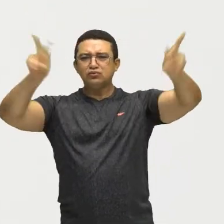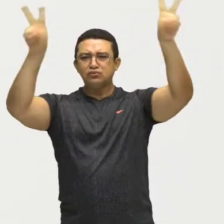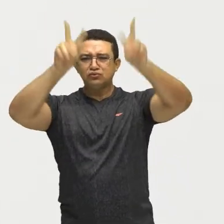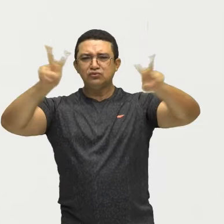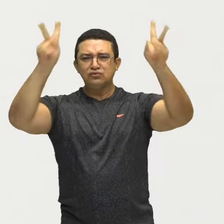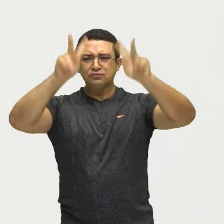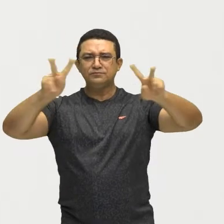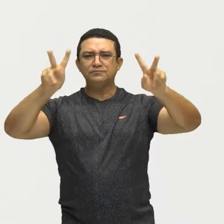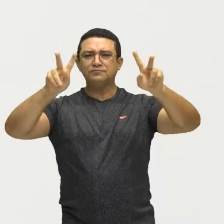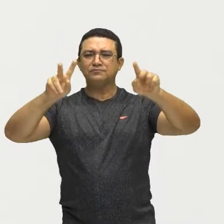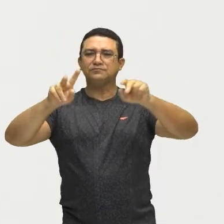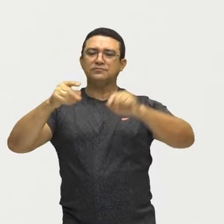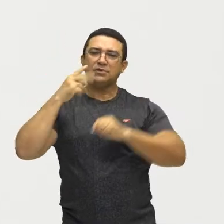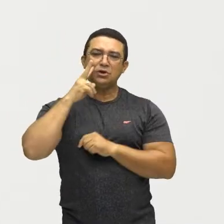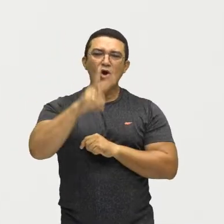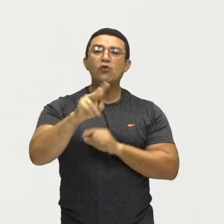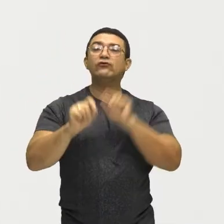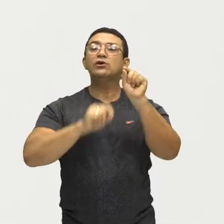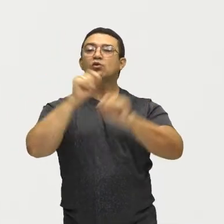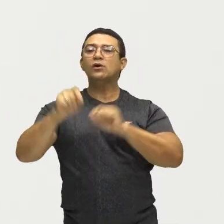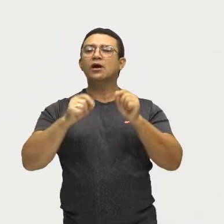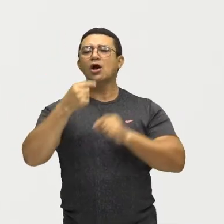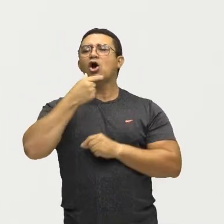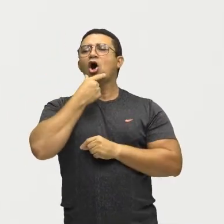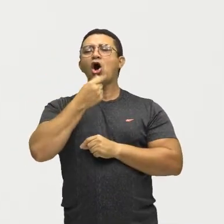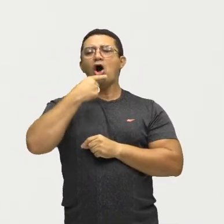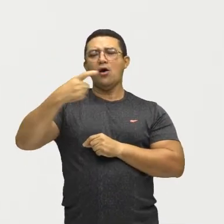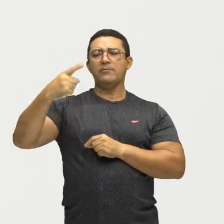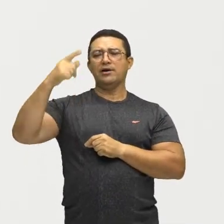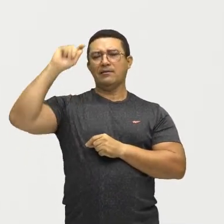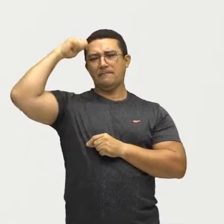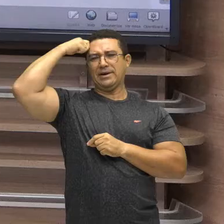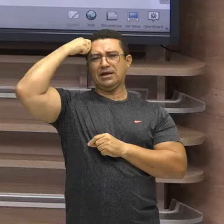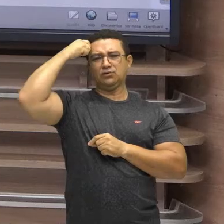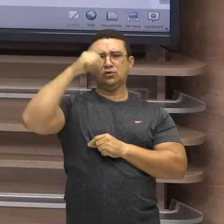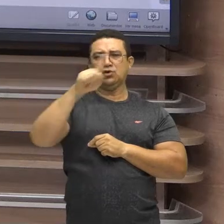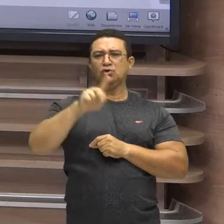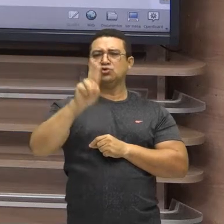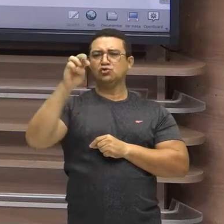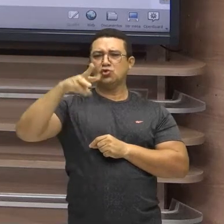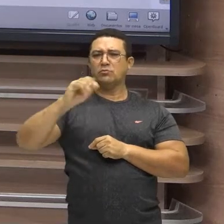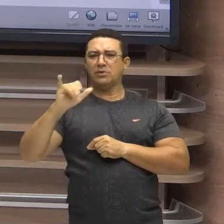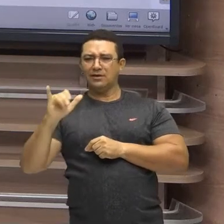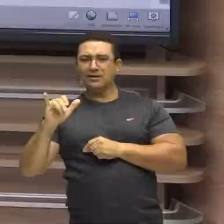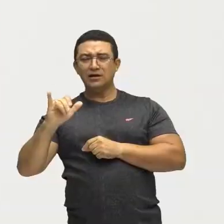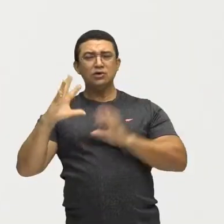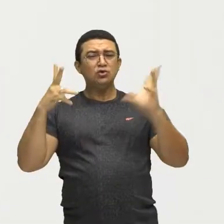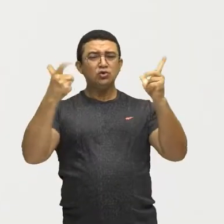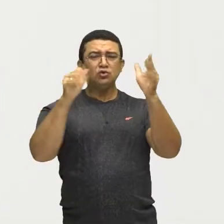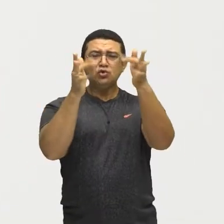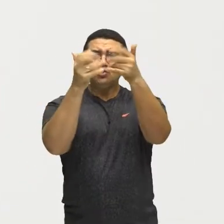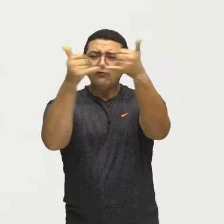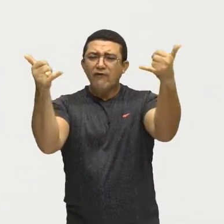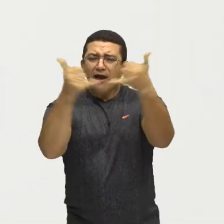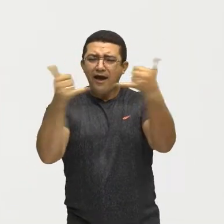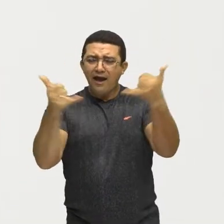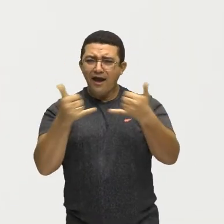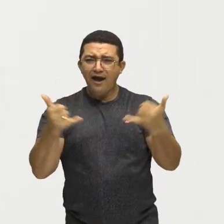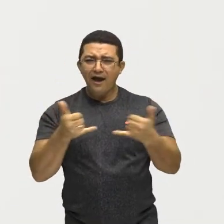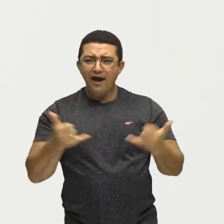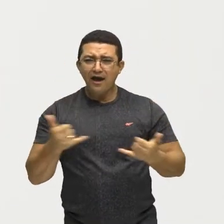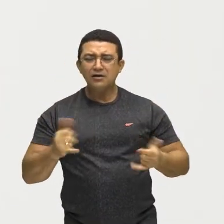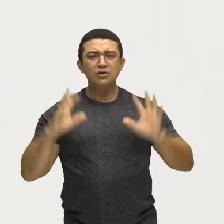negros para a floresta, para o quilombo dos palmares eu vi. Então, todos esses versos, né? Arca de